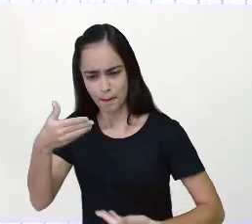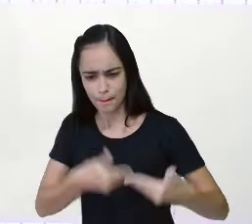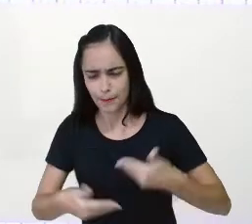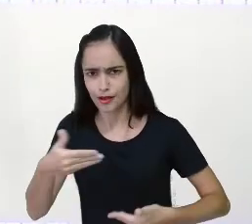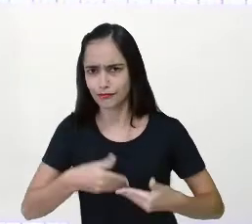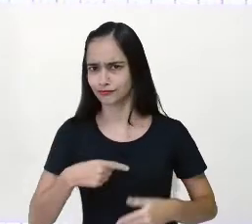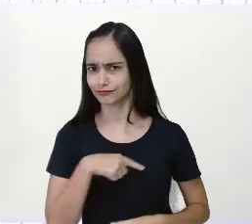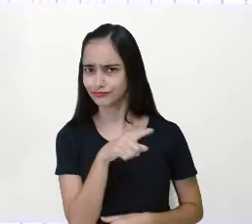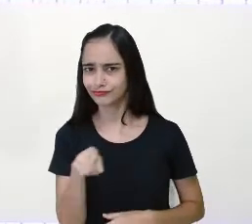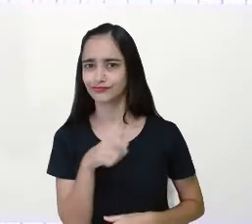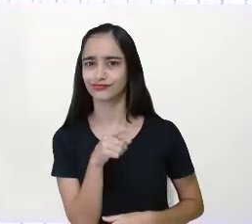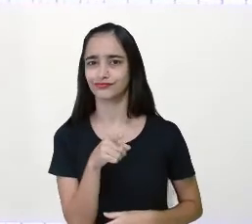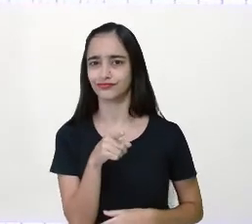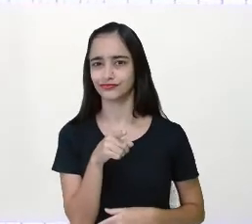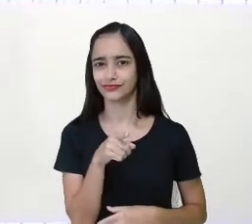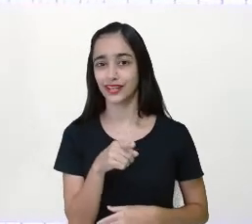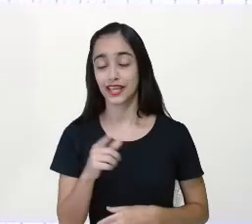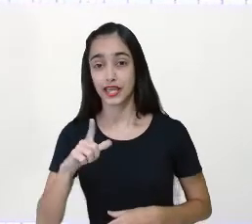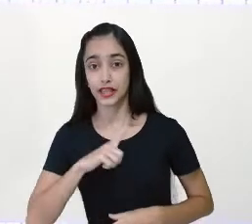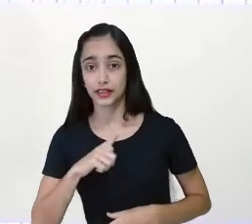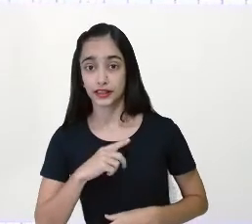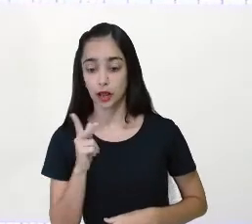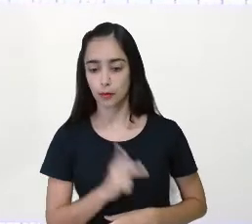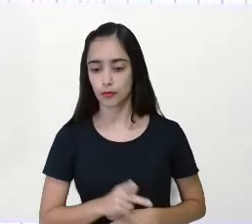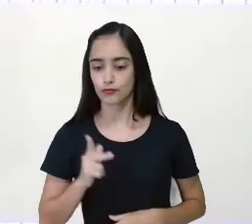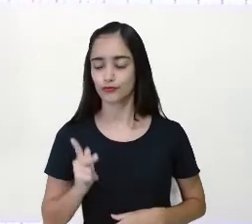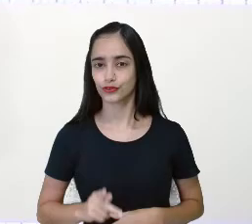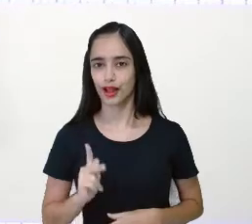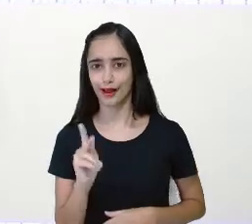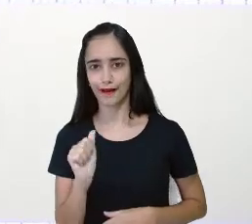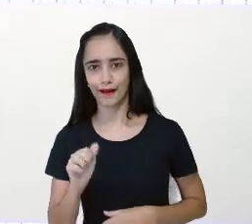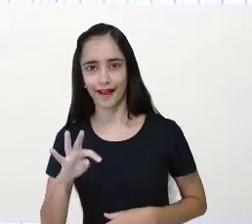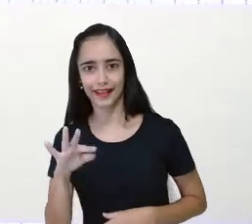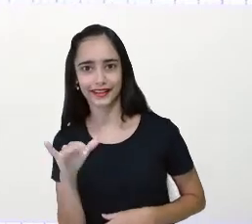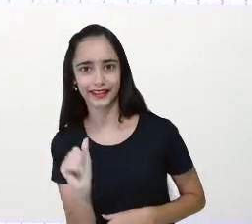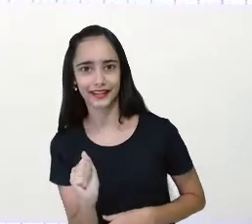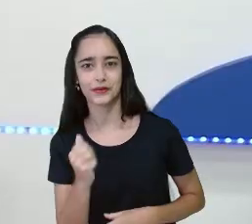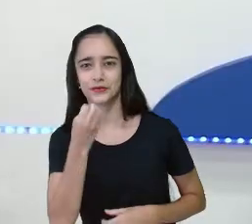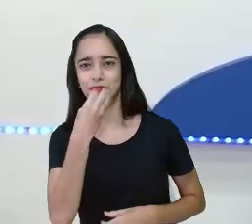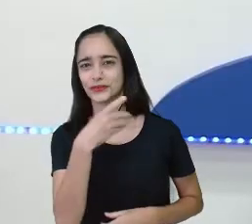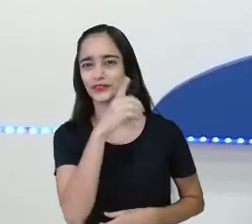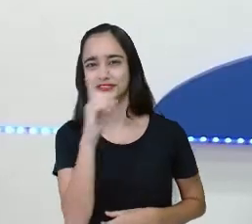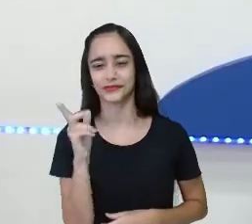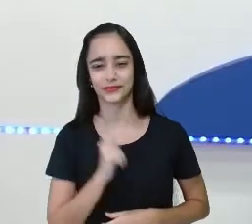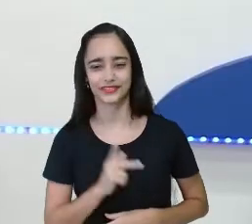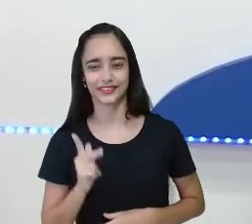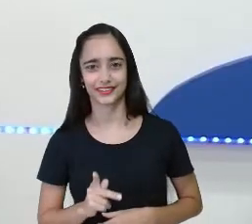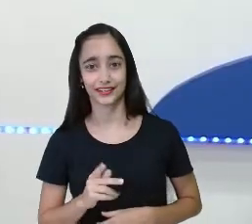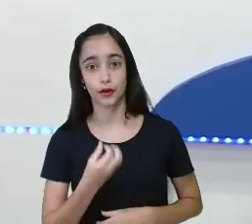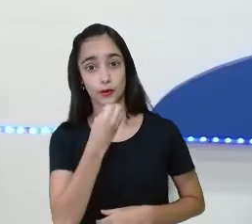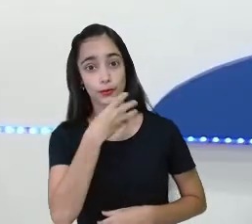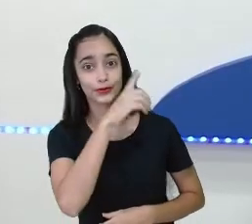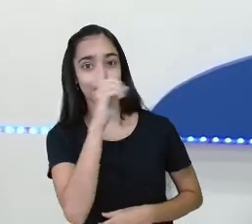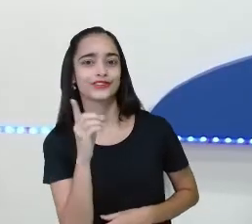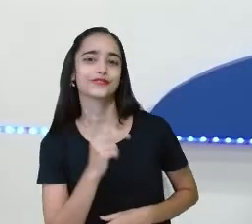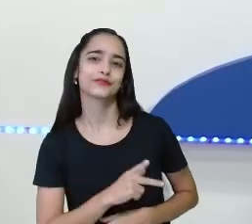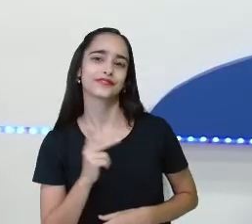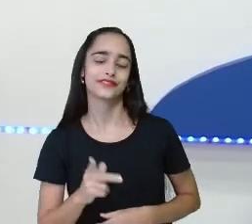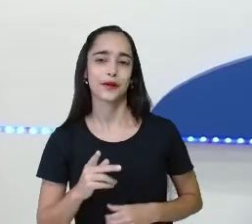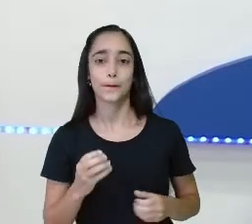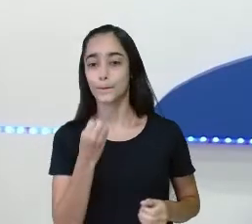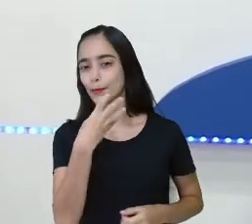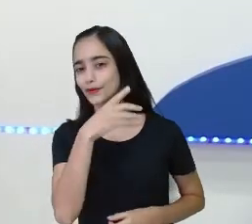vocês, eu tenho a professora Kátia Xavier. Bom dia, professora. Bom dia, professora Esté. Bom